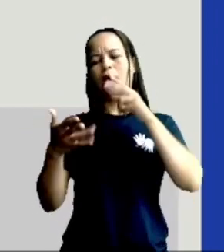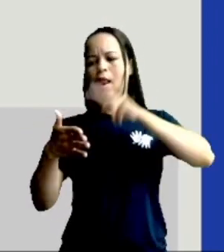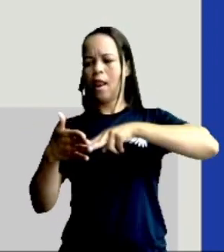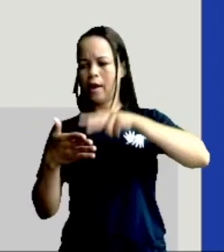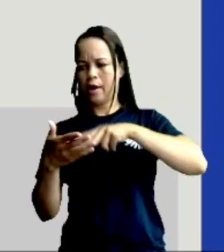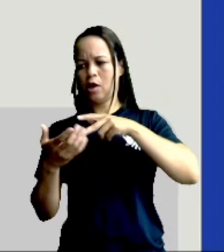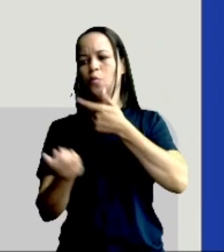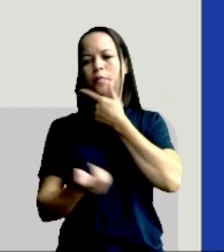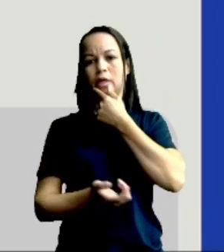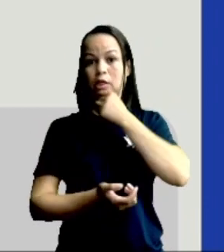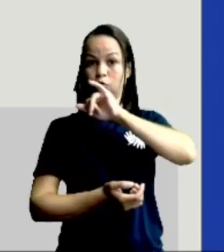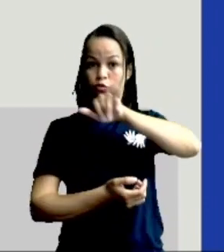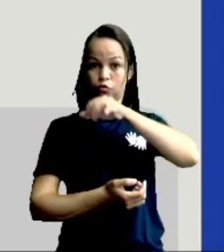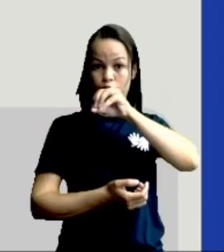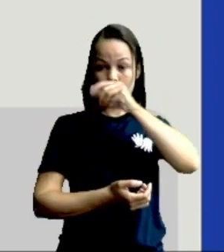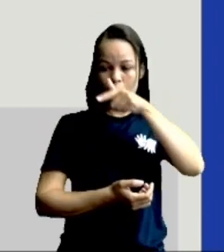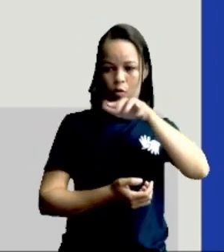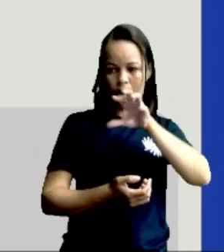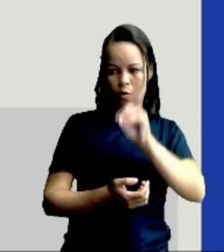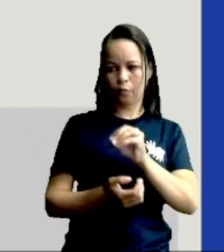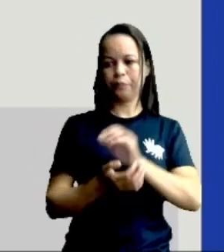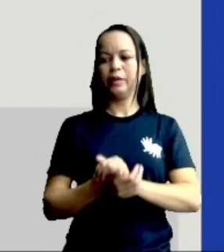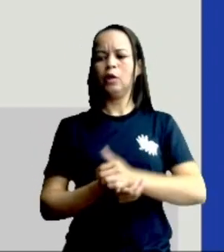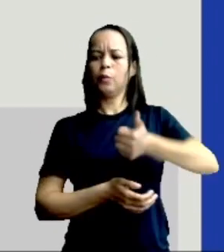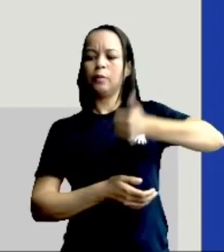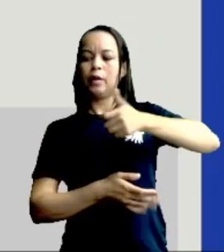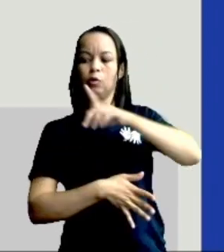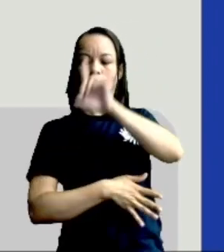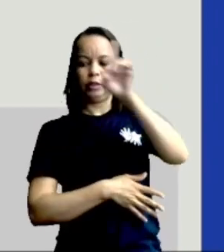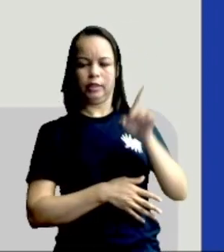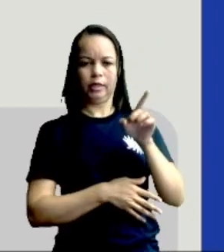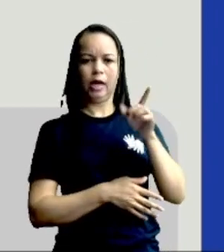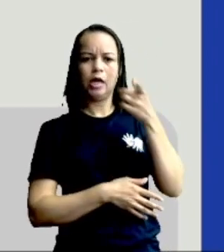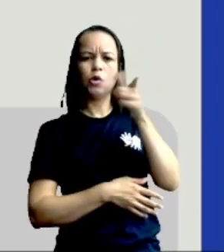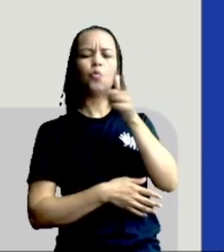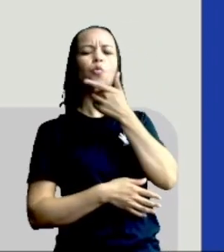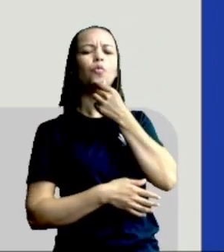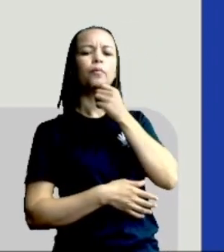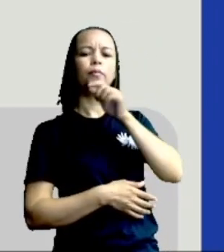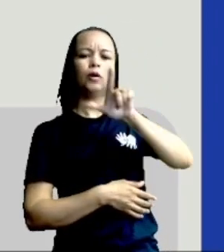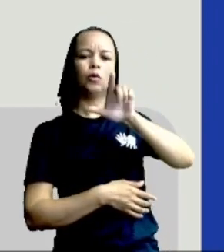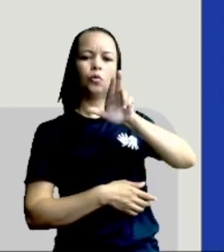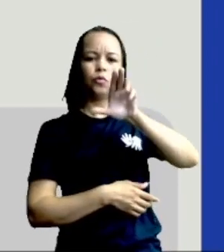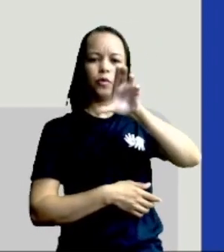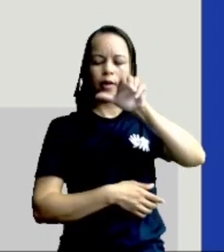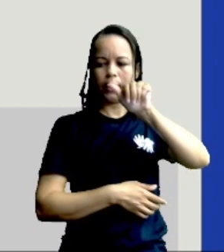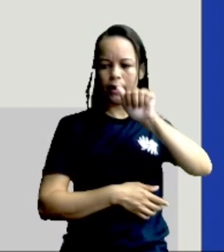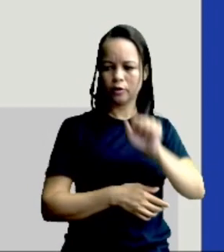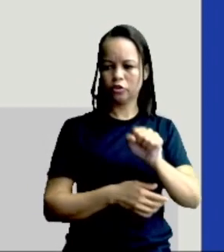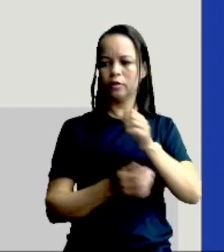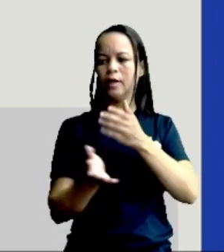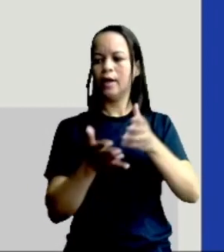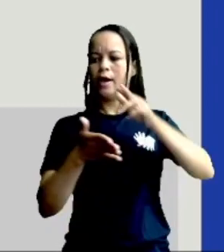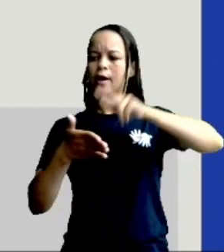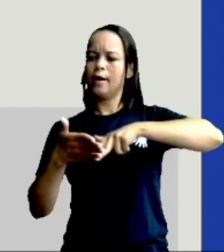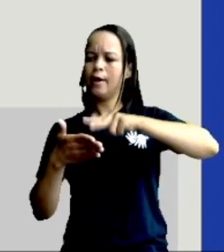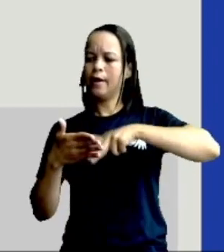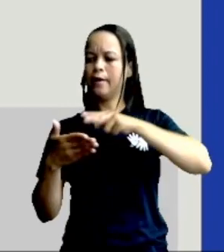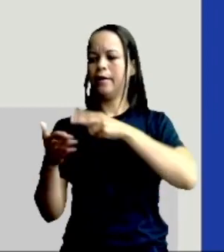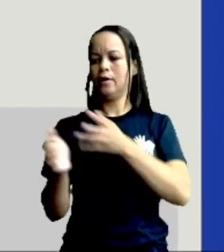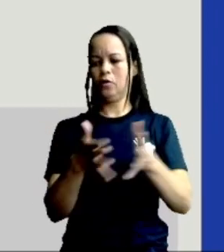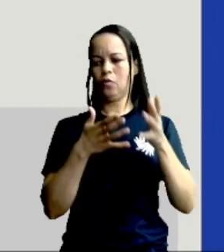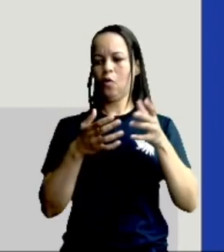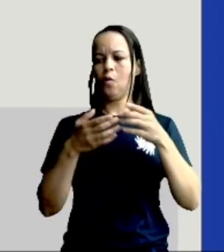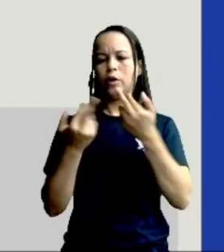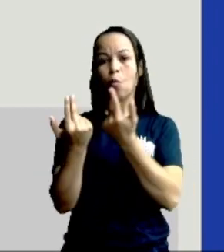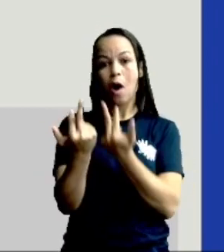cada dia? Opa, presta bem atenção aí. Aí já é um contexto diferente, tá? A gente vai ver lá a questão da sequência e